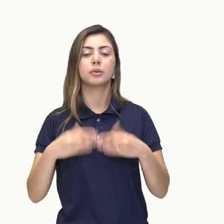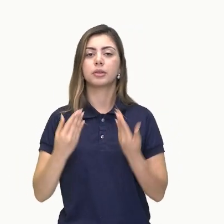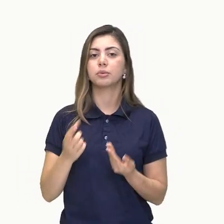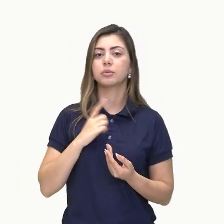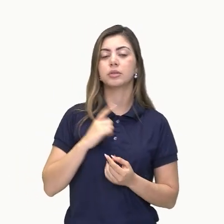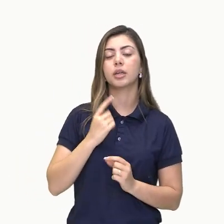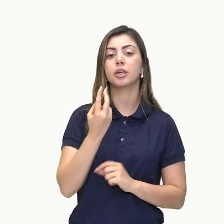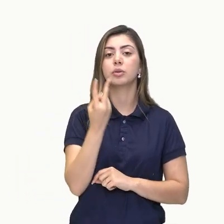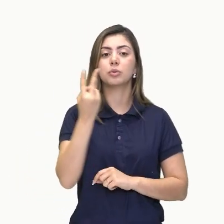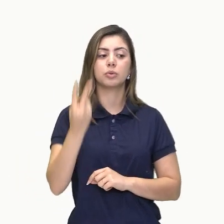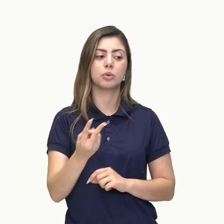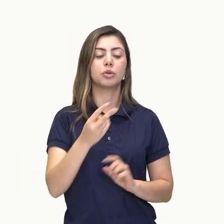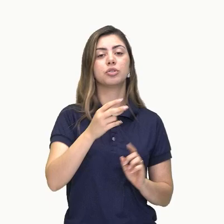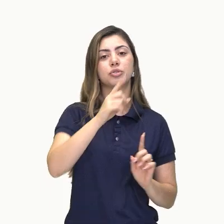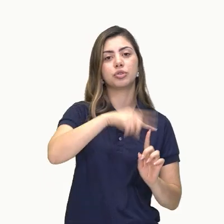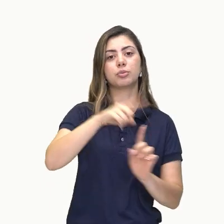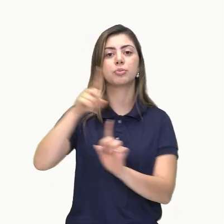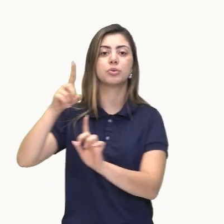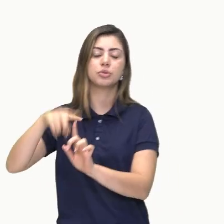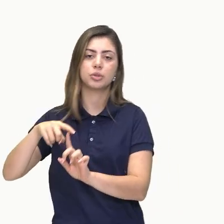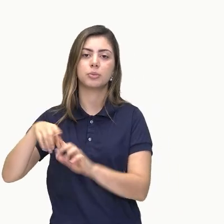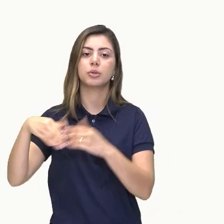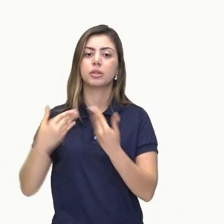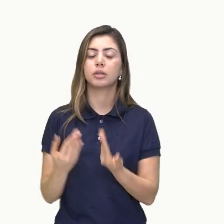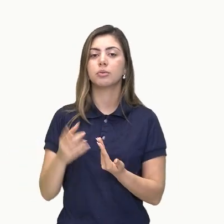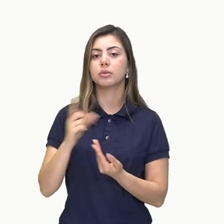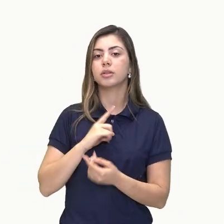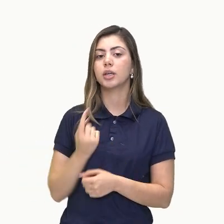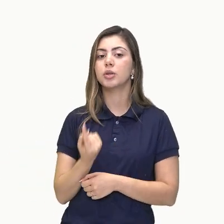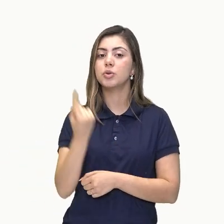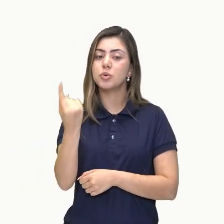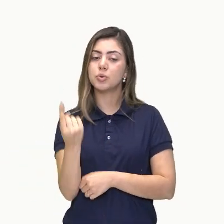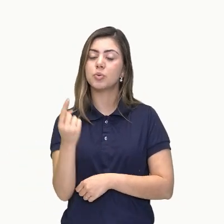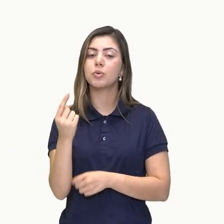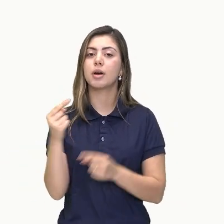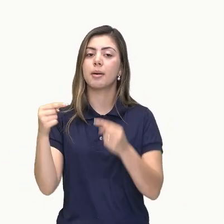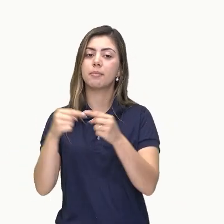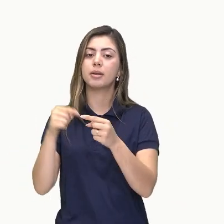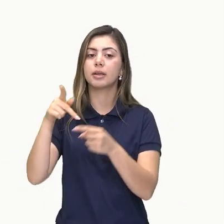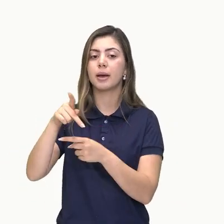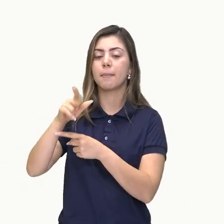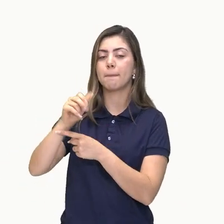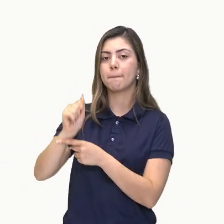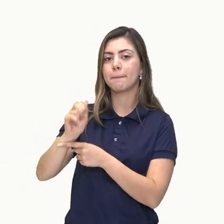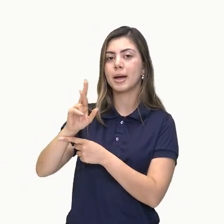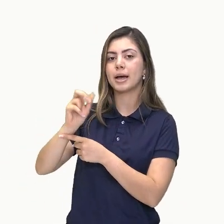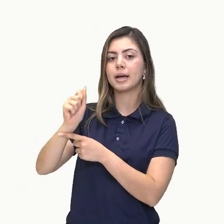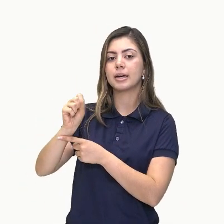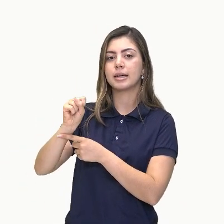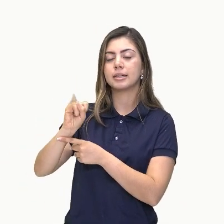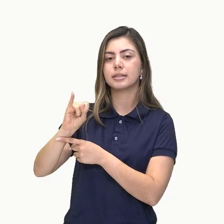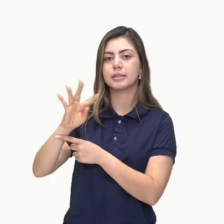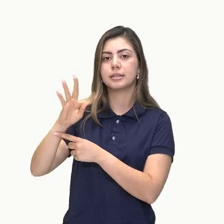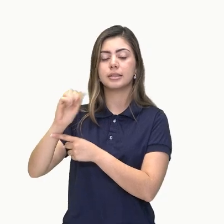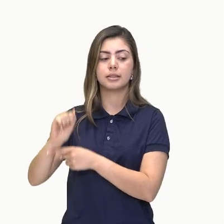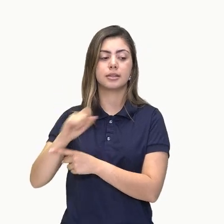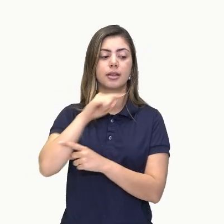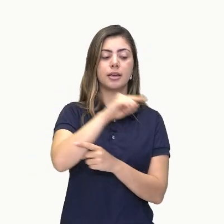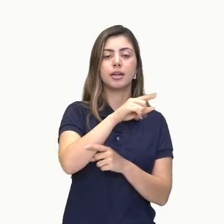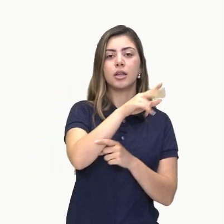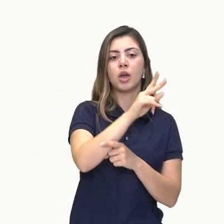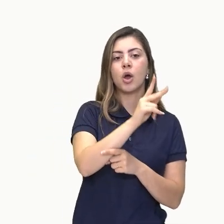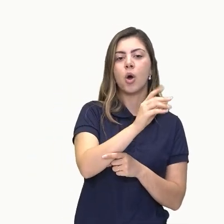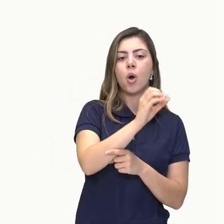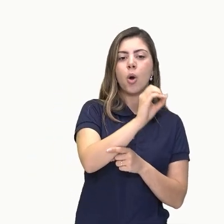uma delas é chamada de parasita, se beneficia à custa da outra, chamada de hospedeiro, que